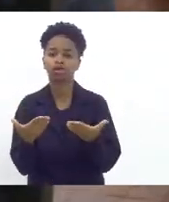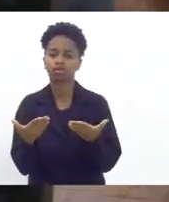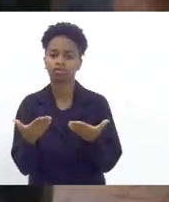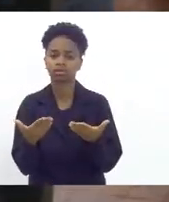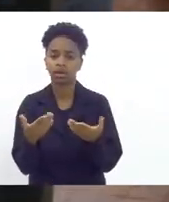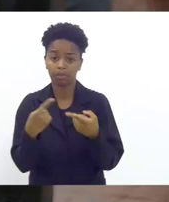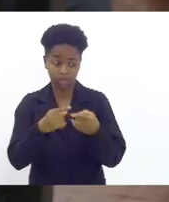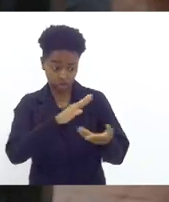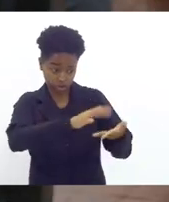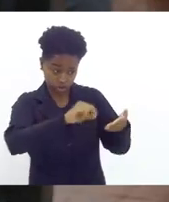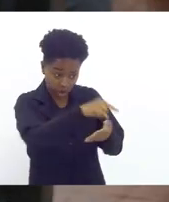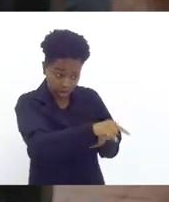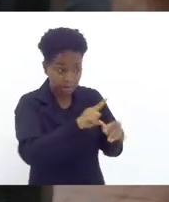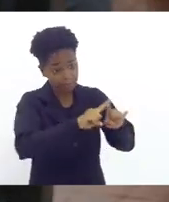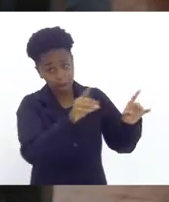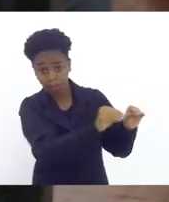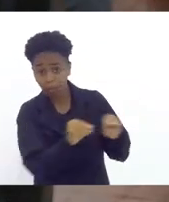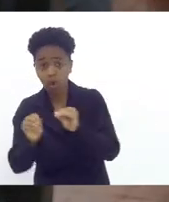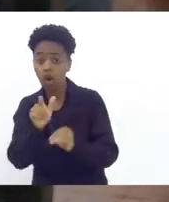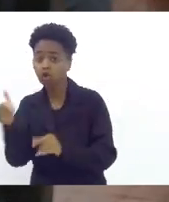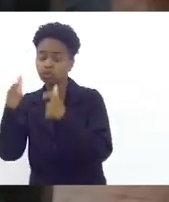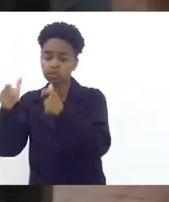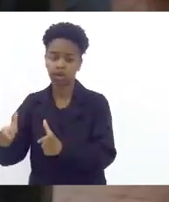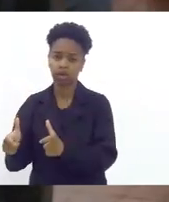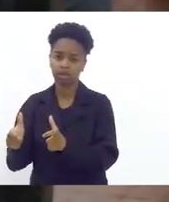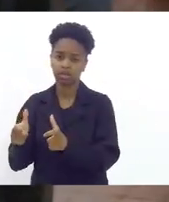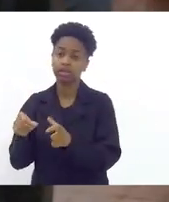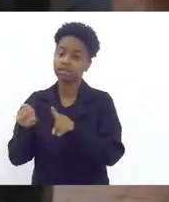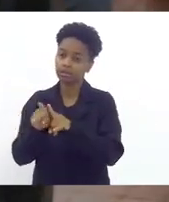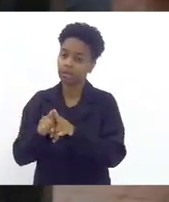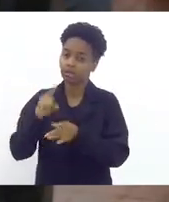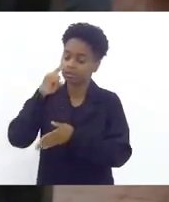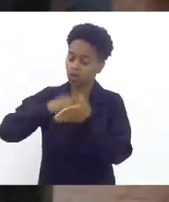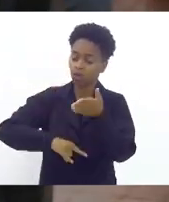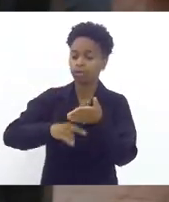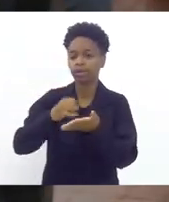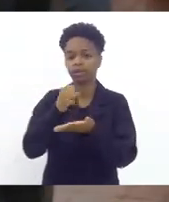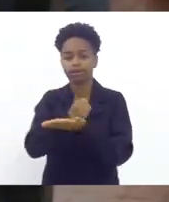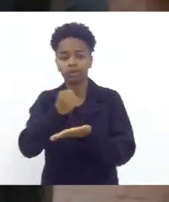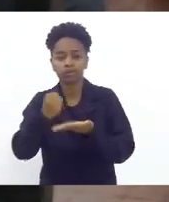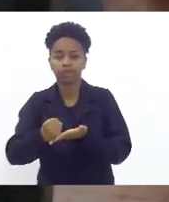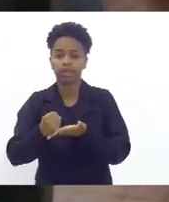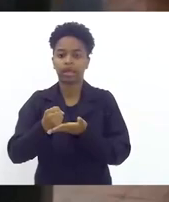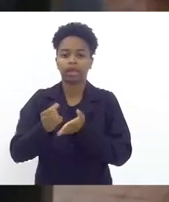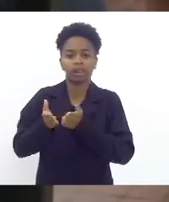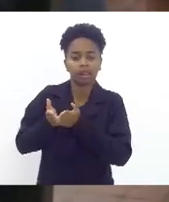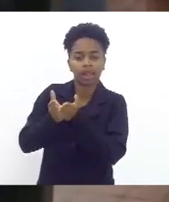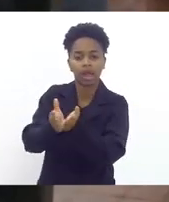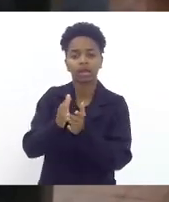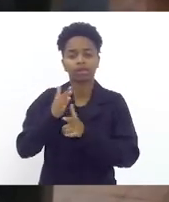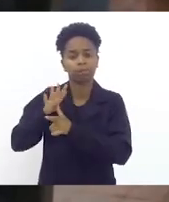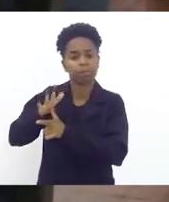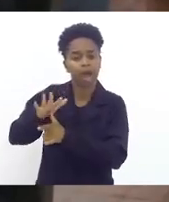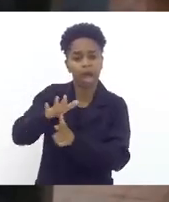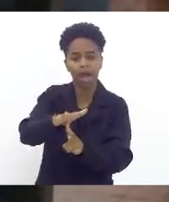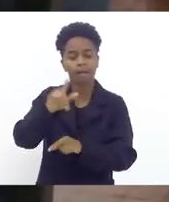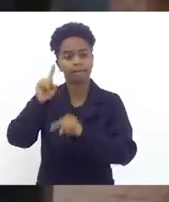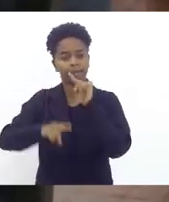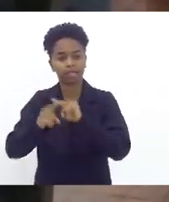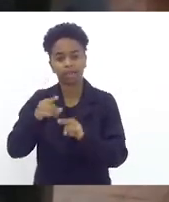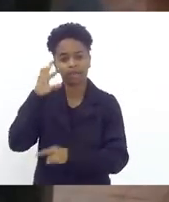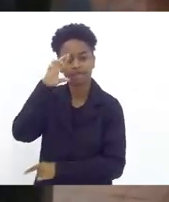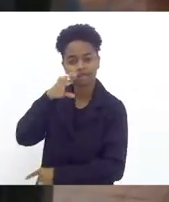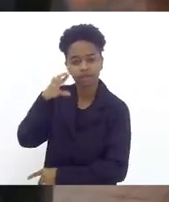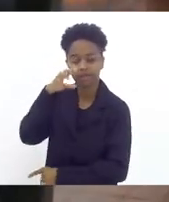e não parar para pensar que o mesmo termo de referência para contratação de lancha helicóptero material de